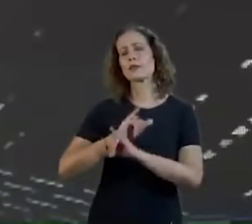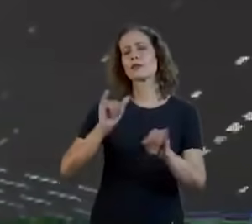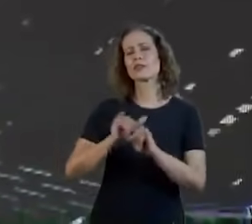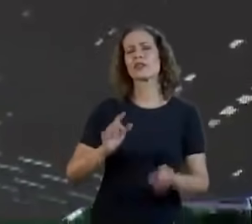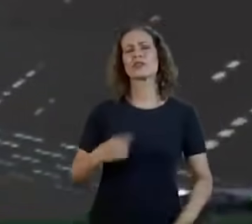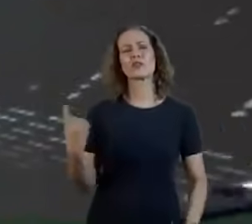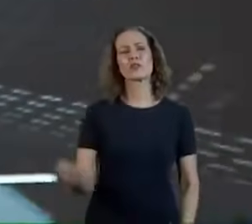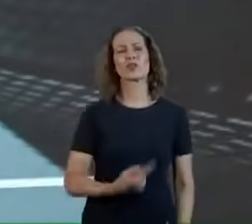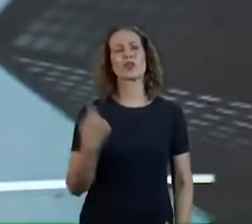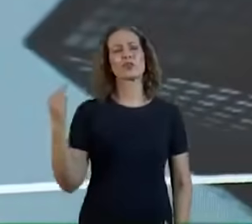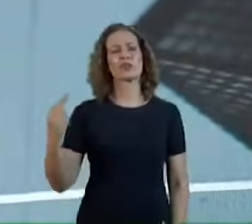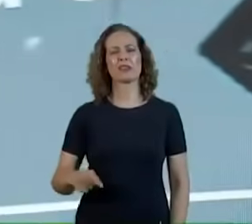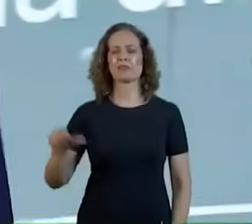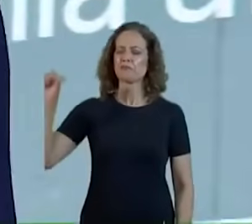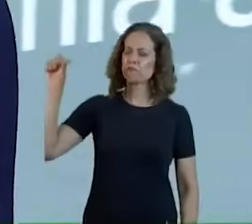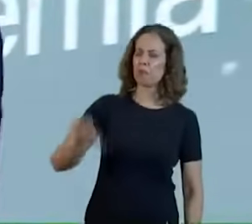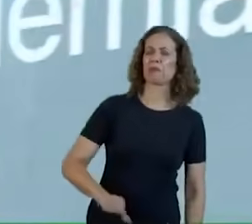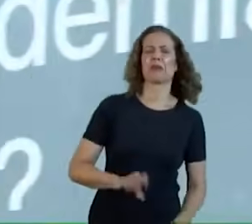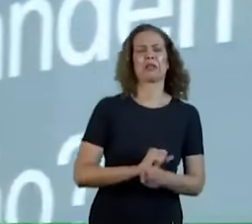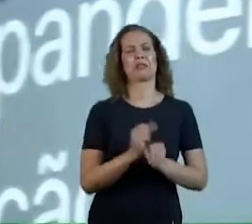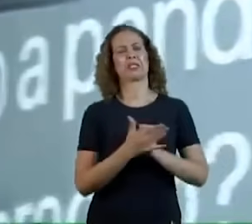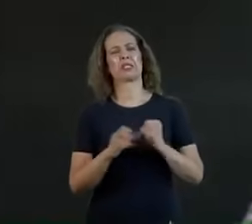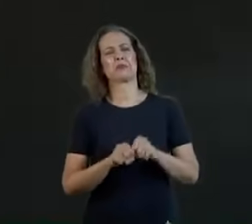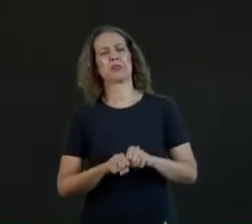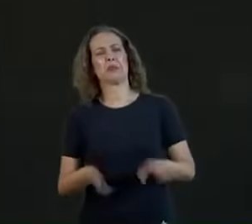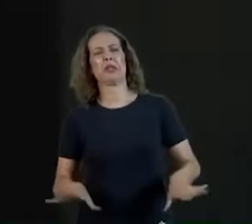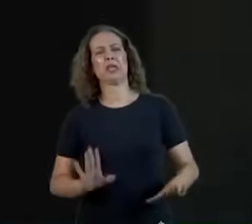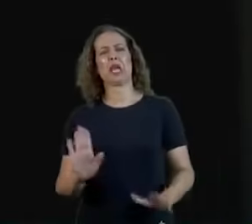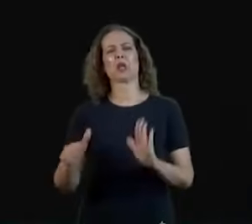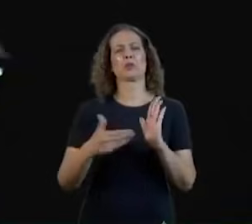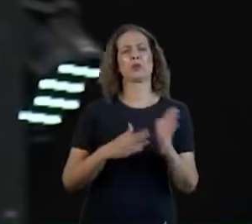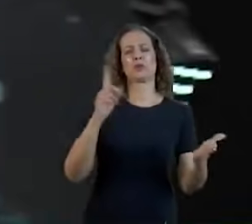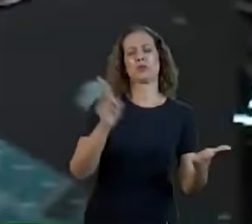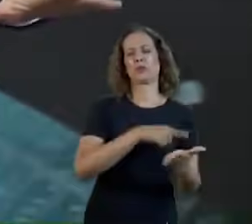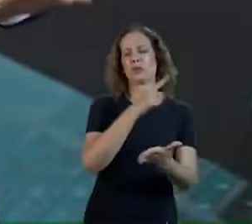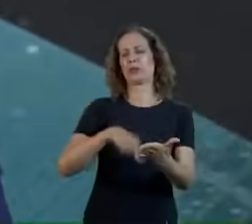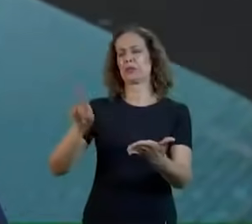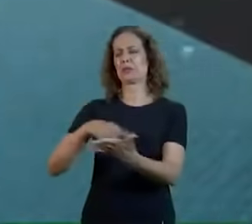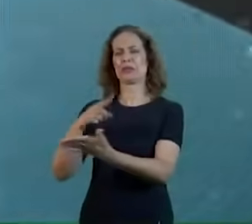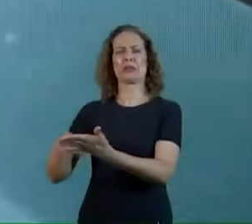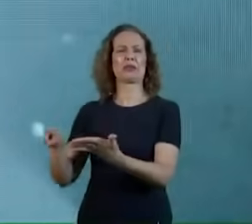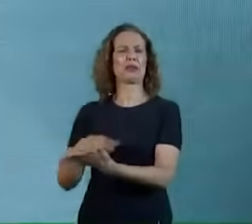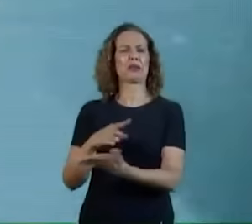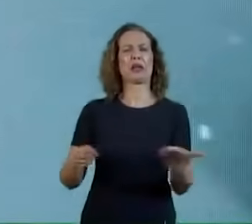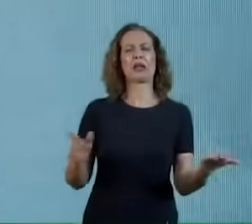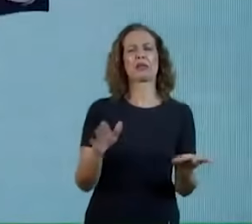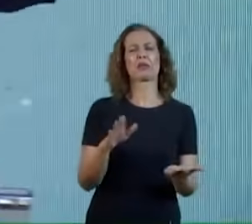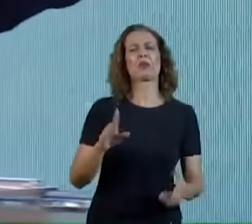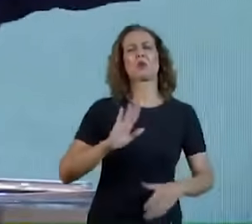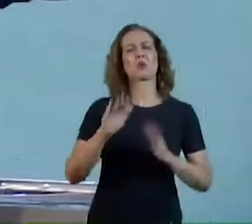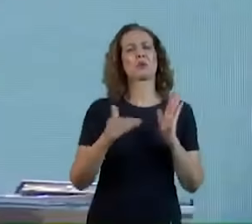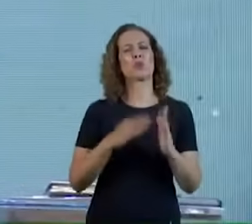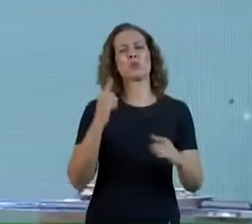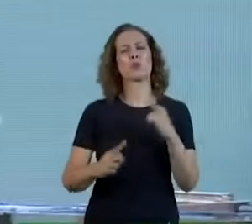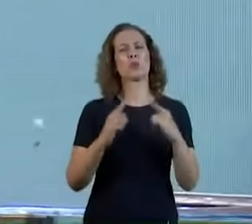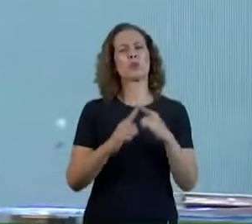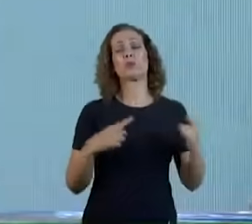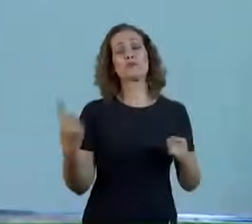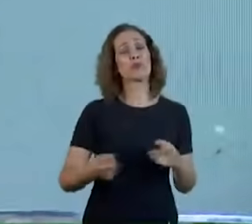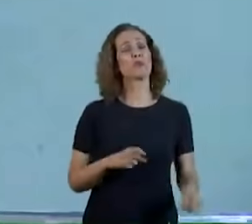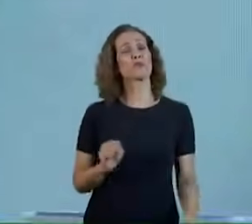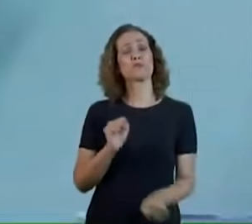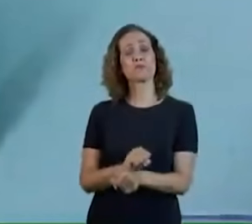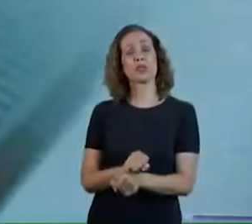estamos aí nessa porcaria dessa pandemia, tudo foi cancelado, nada pode, e aí estamos aí parados.